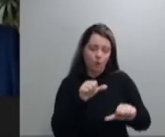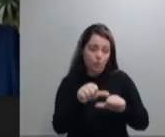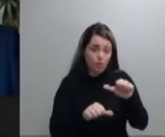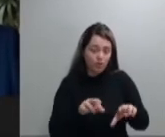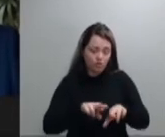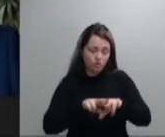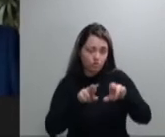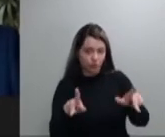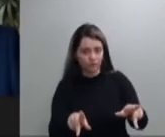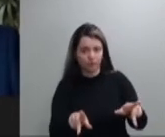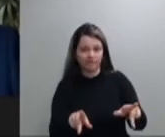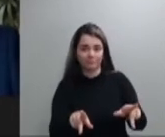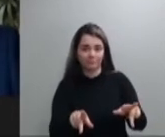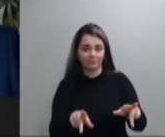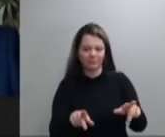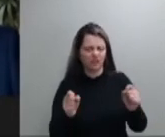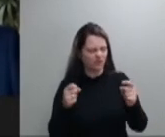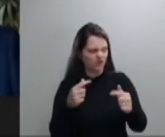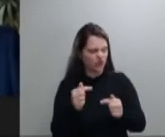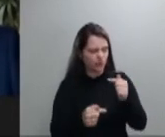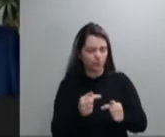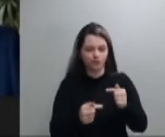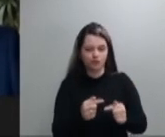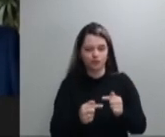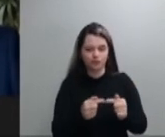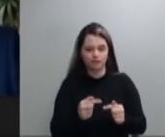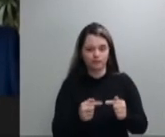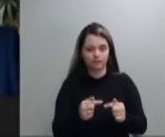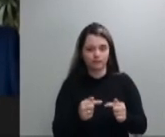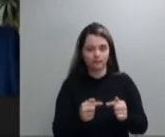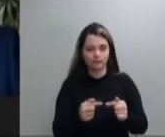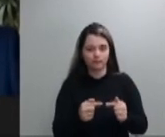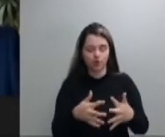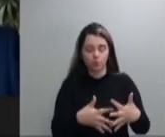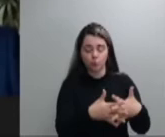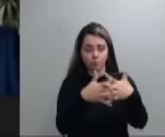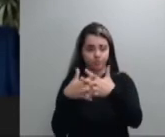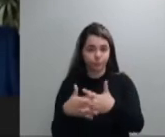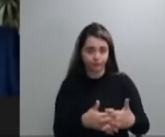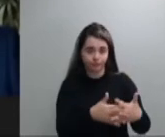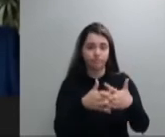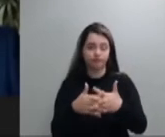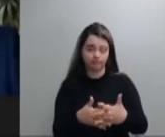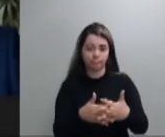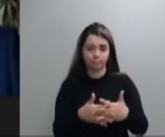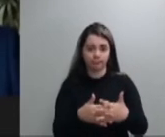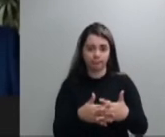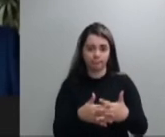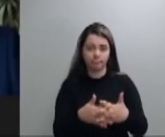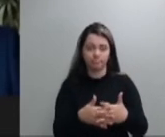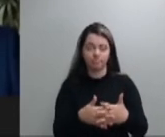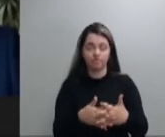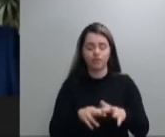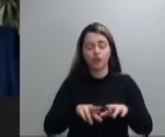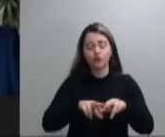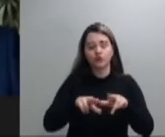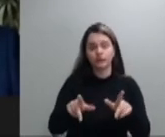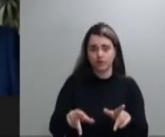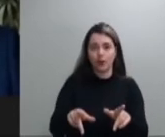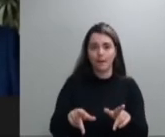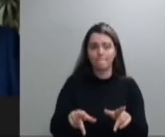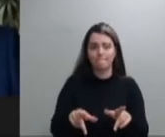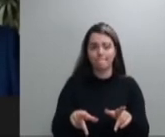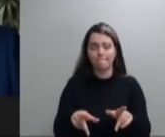jurídica a Constituição prevê que a cooperativa deve ter um tratamento tributário inclusive diferenciado e